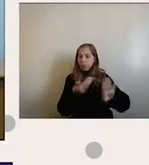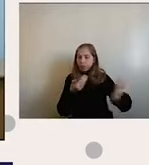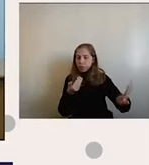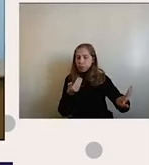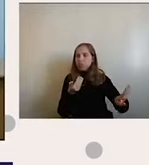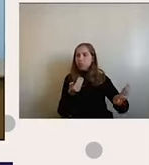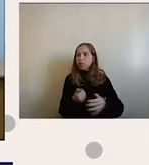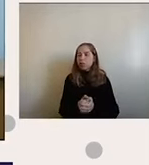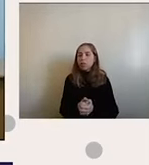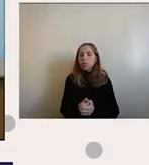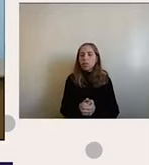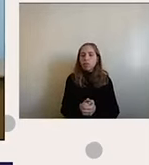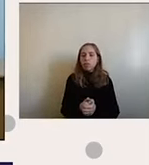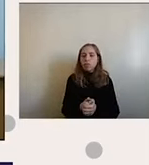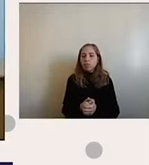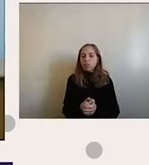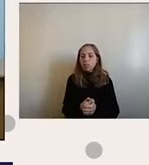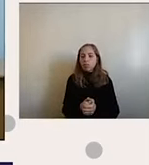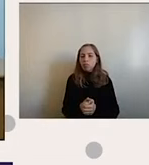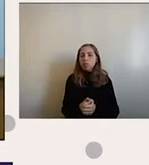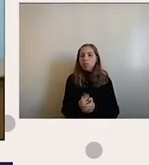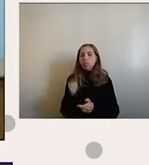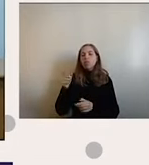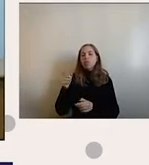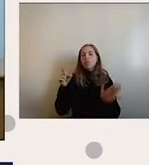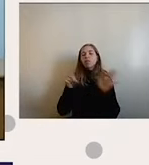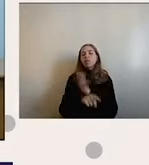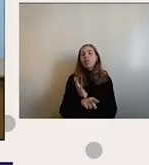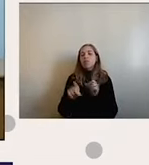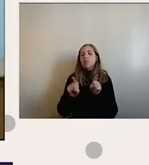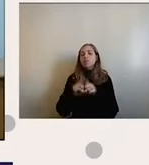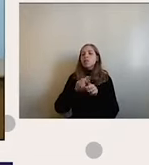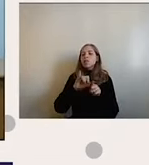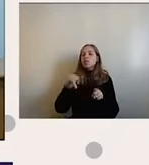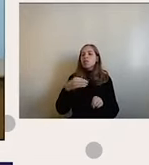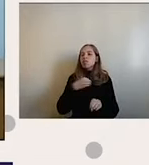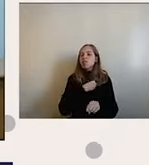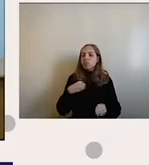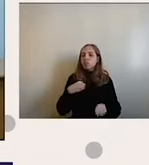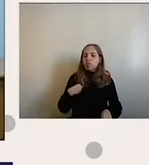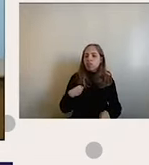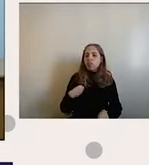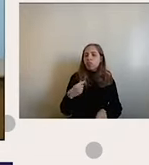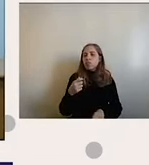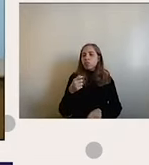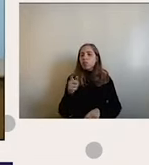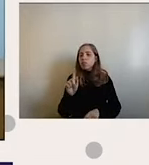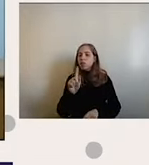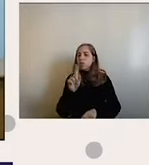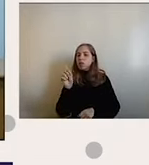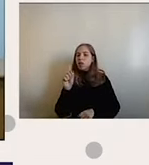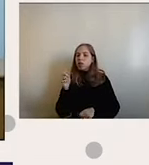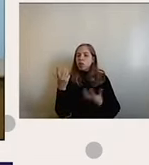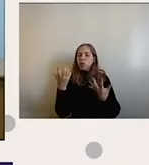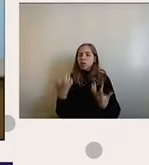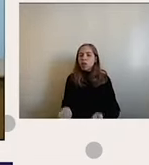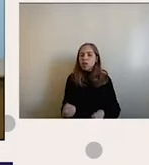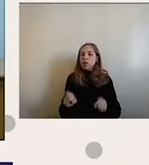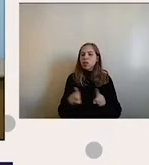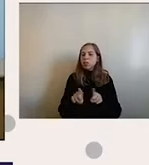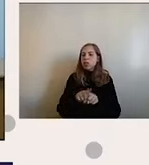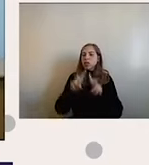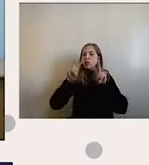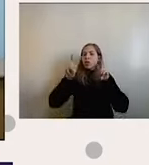E ela pergunta, inclusive, se a perícia desse afastamento não deveria considerar a questão